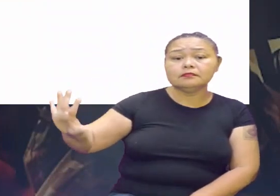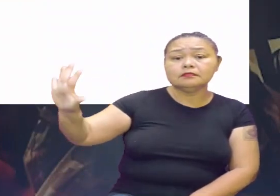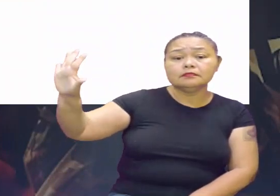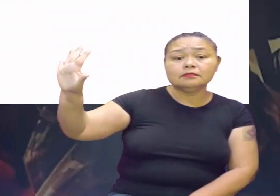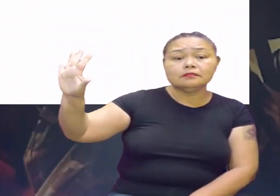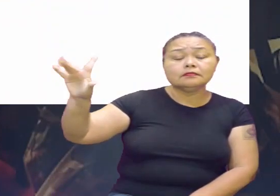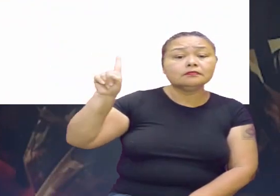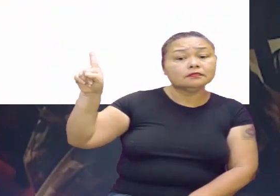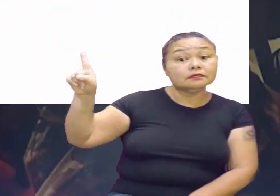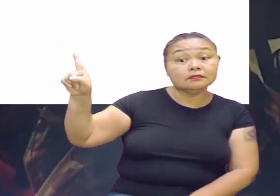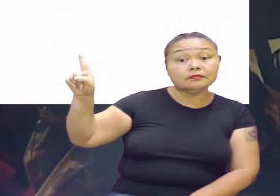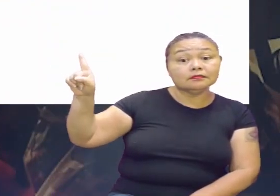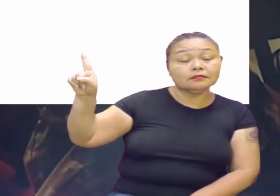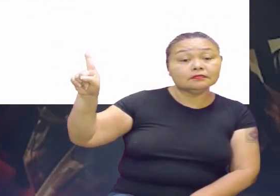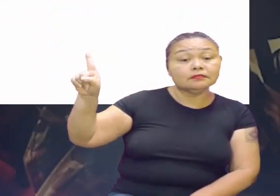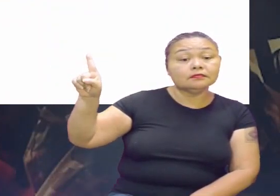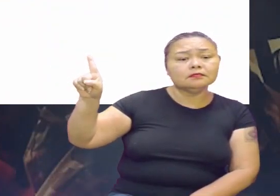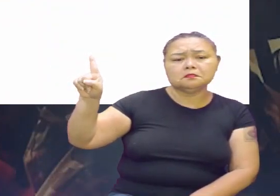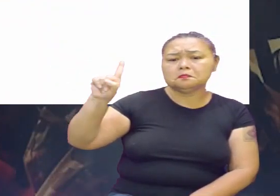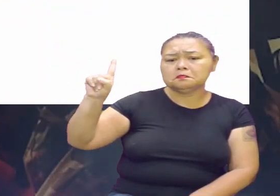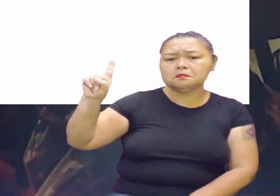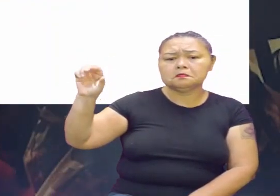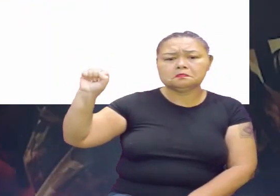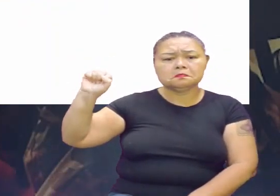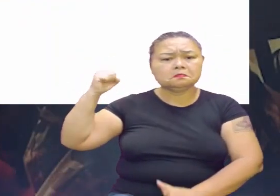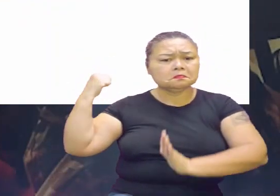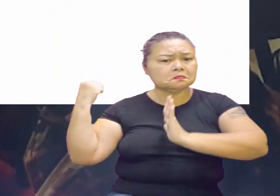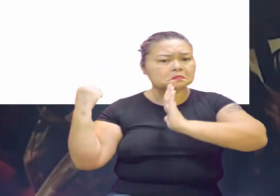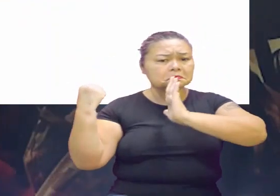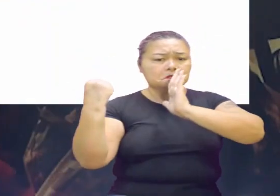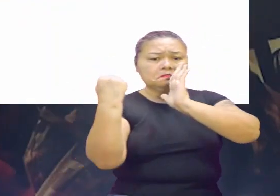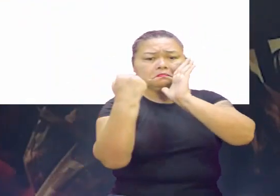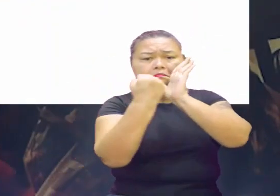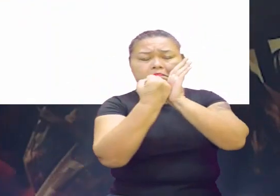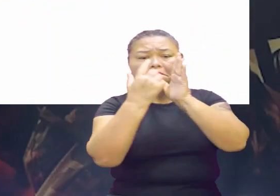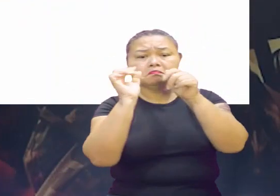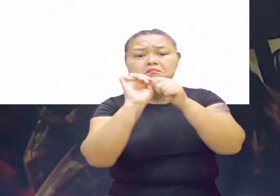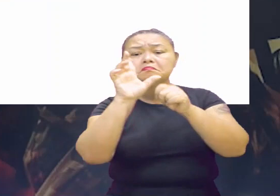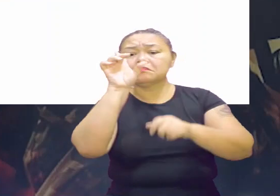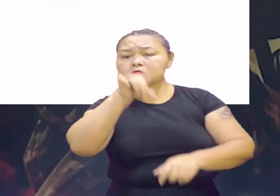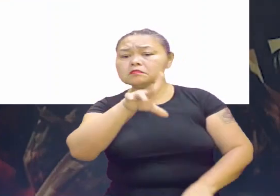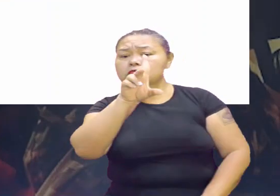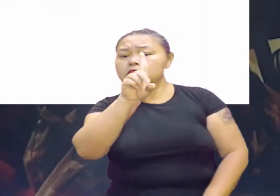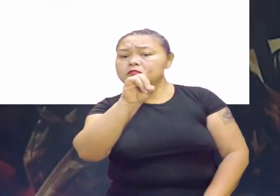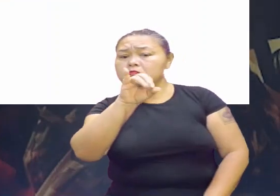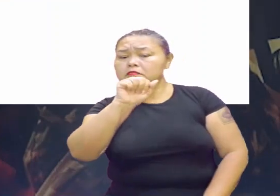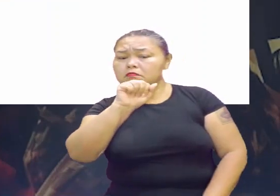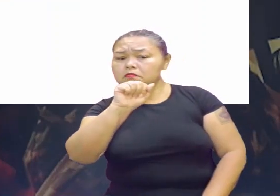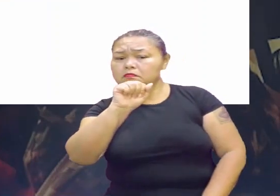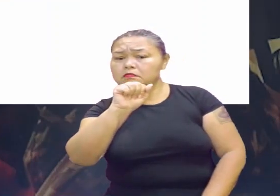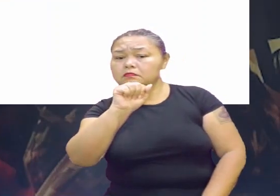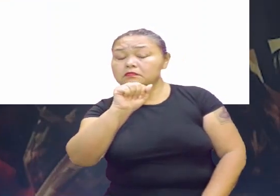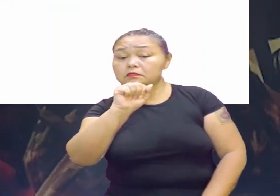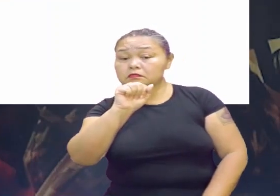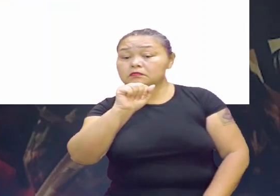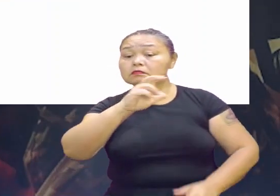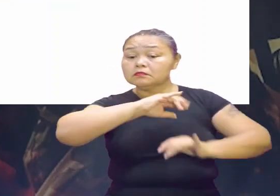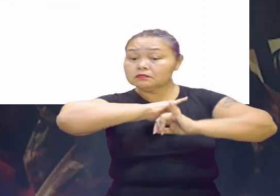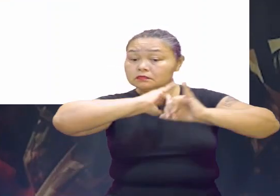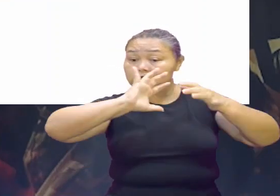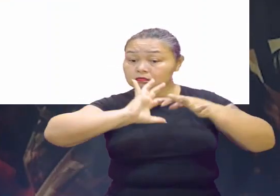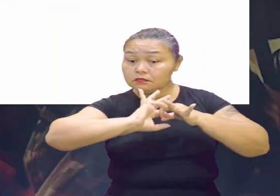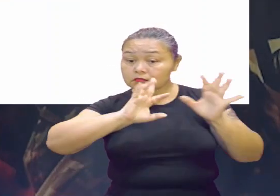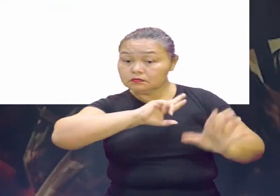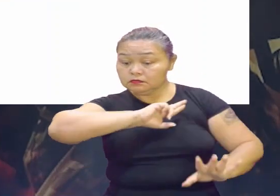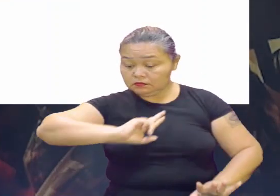ela é emblemática. É a imagem do dia que foi proclamado a República no